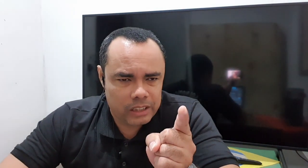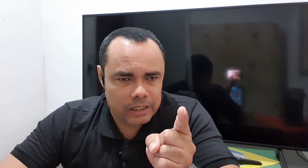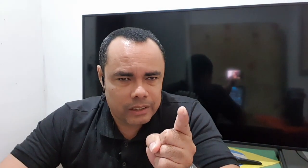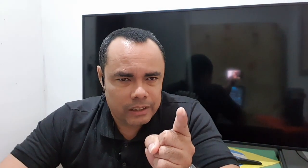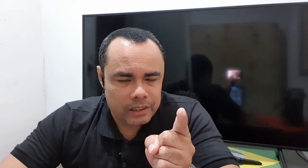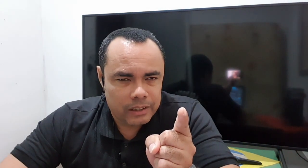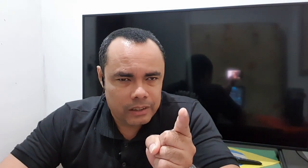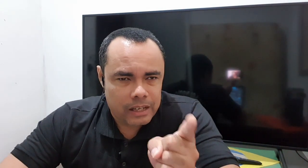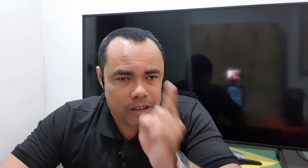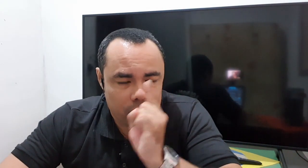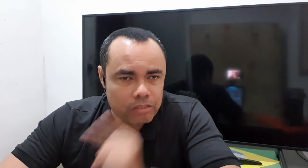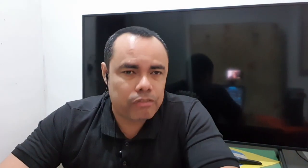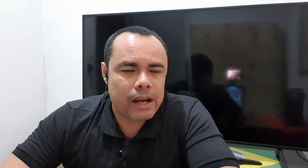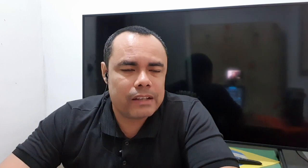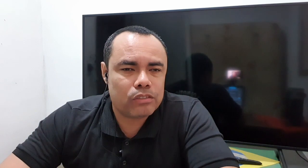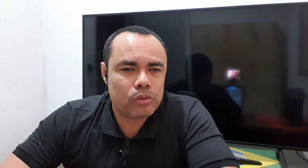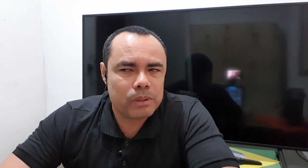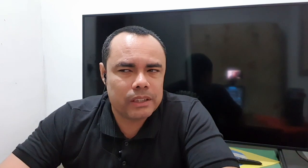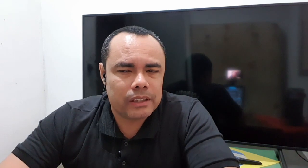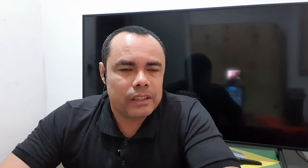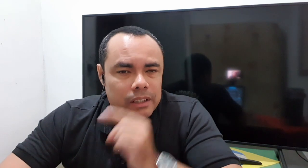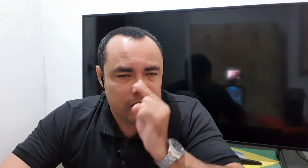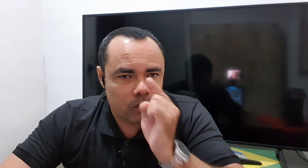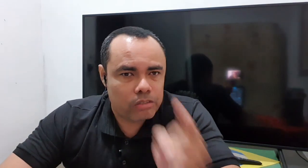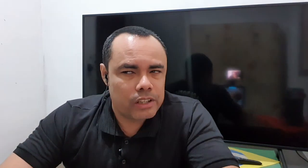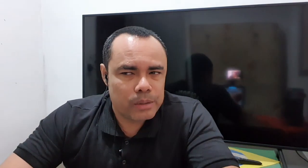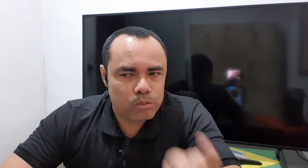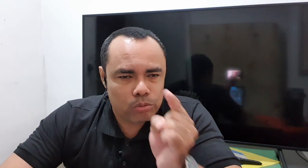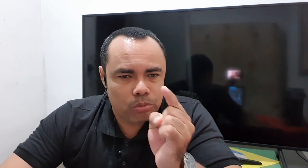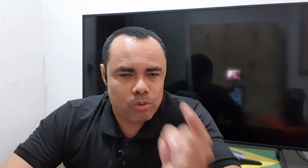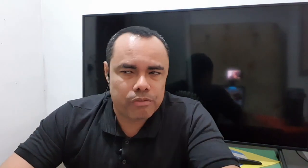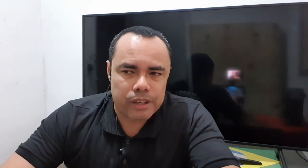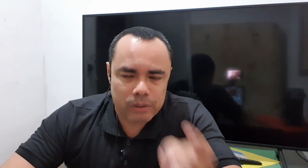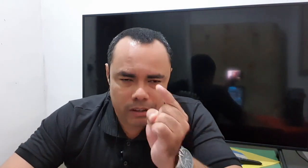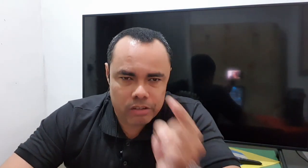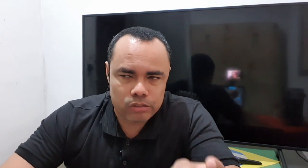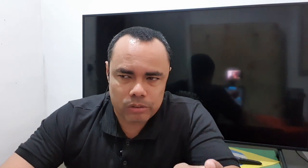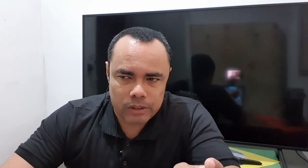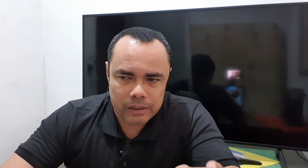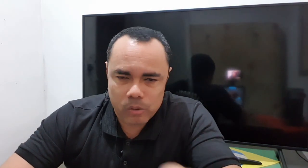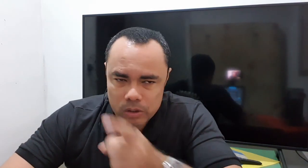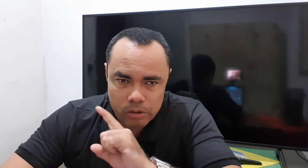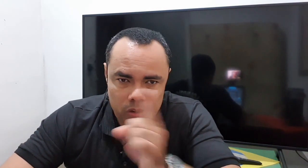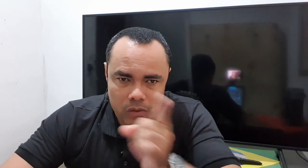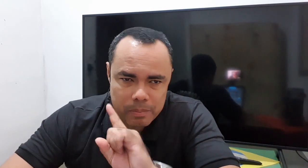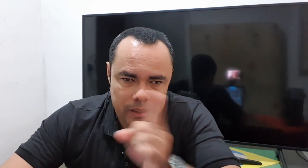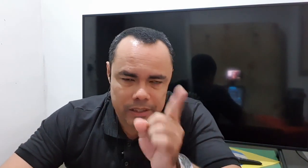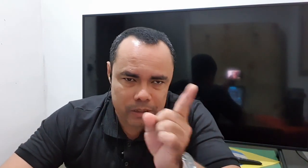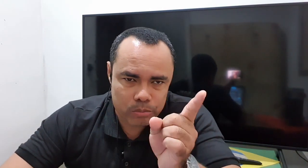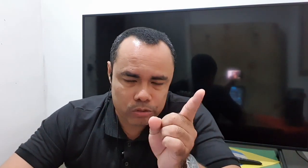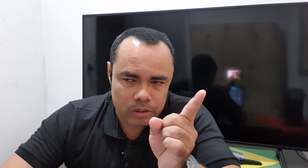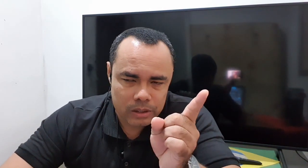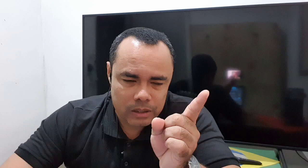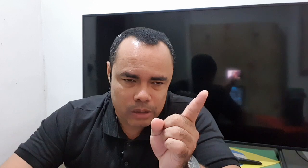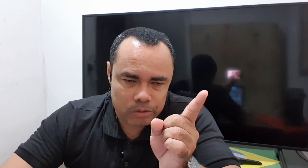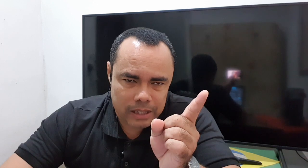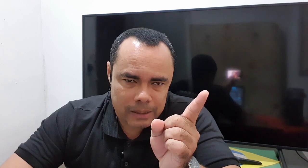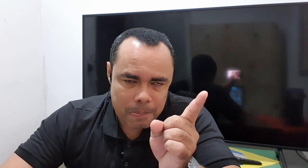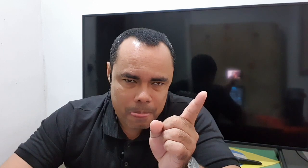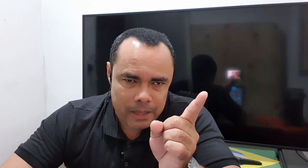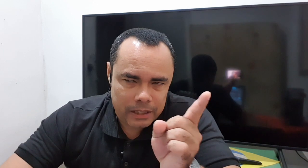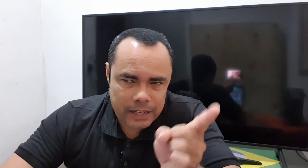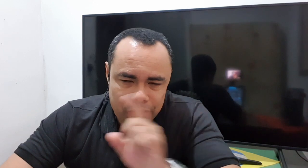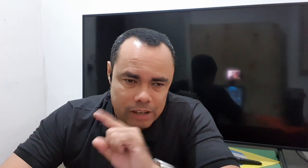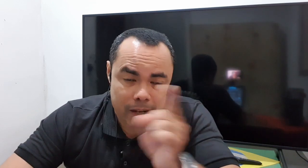aquela caixinha, a gente vai descobrir que nós teremos um governo que a gente sonha. Enquanto nós não aprendermos a